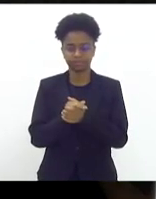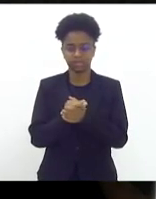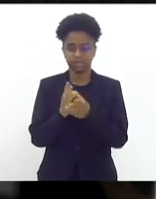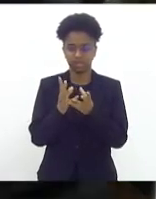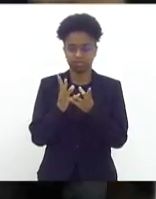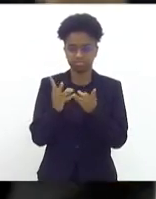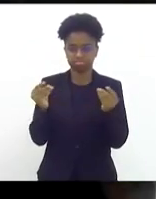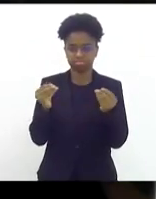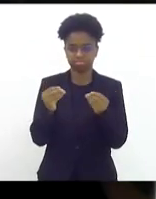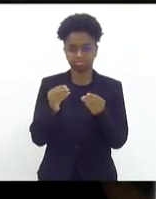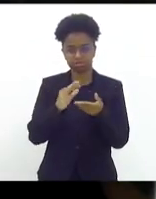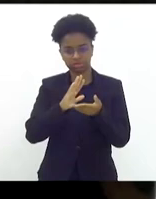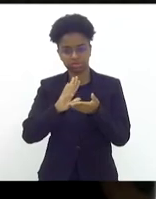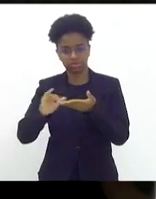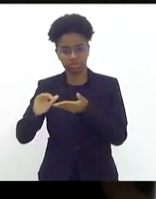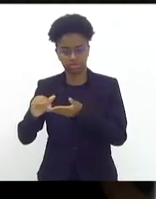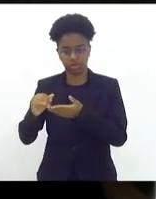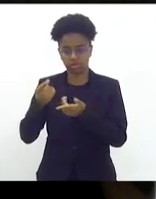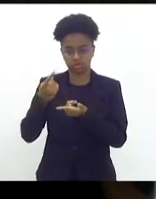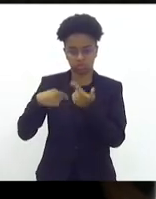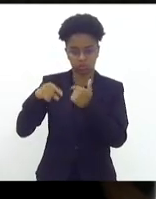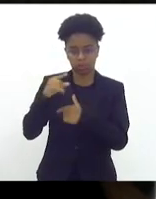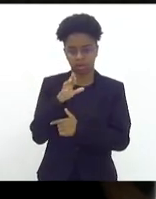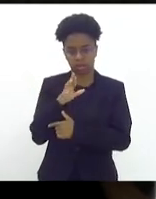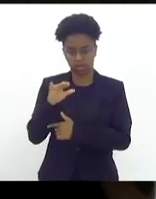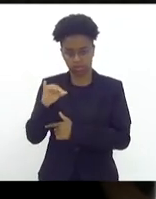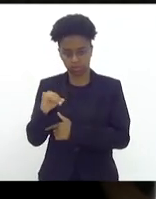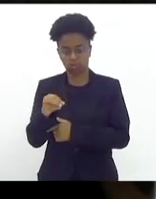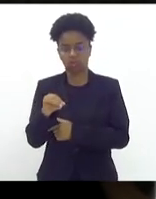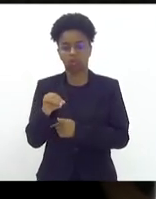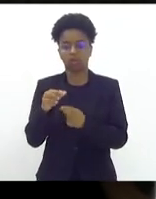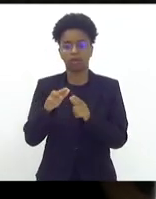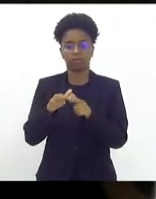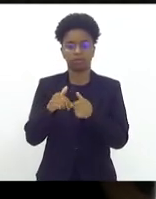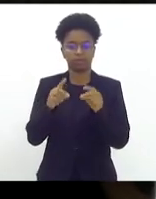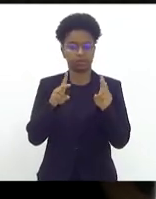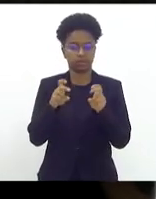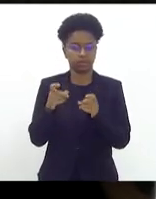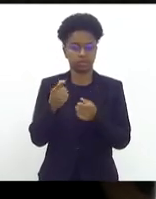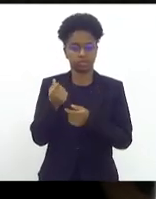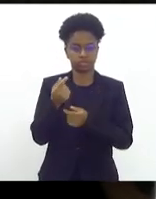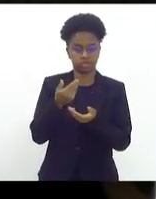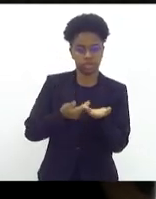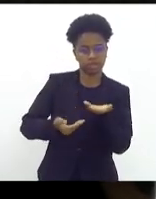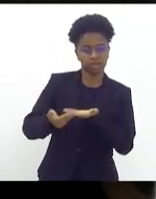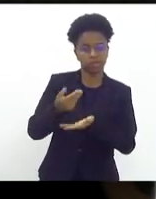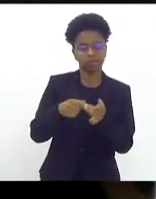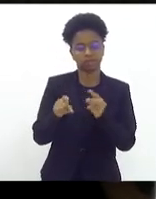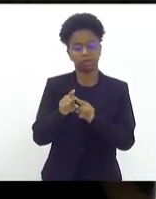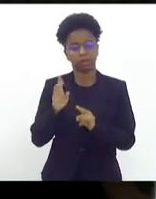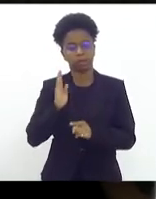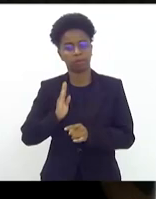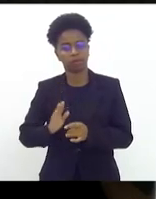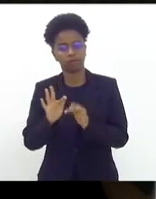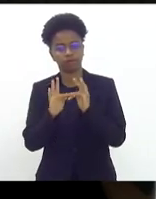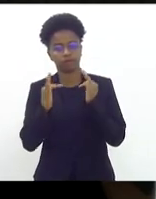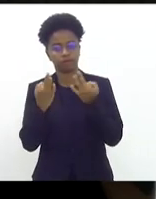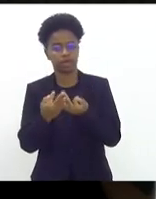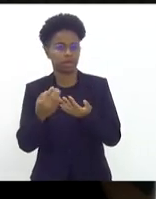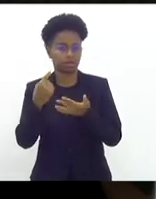extinguir o Supera Rio por questões de fluxo de caixa, por questões do Bolsa Família, etc.,